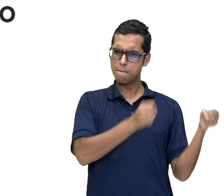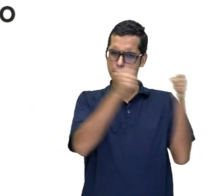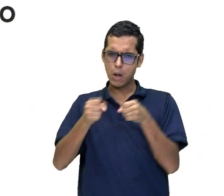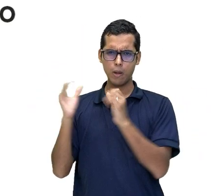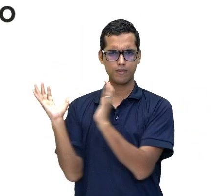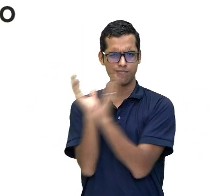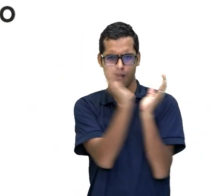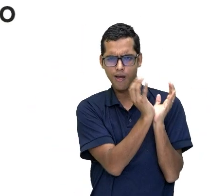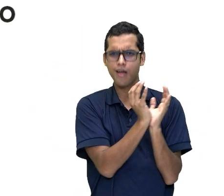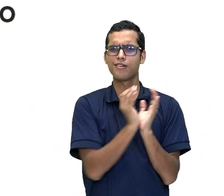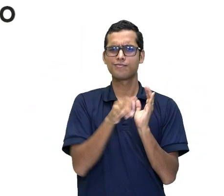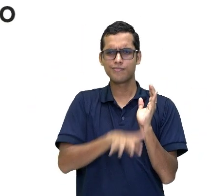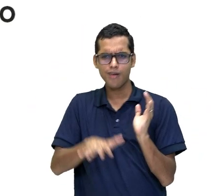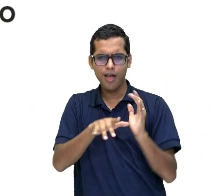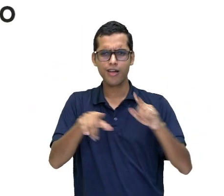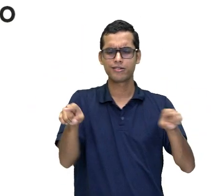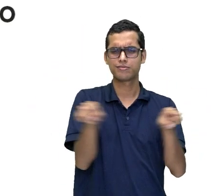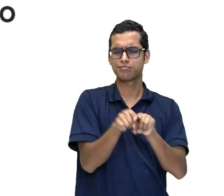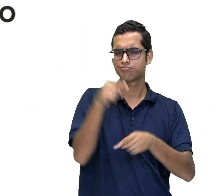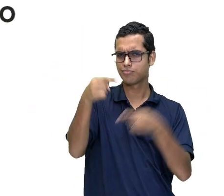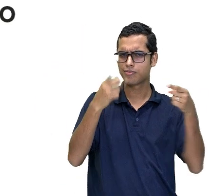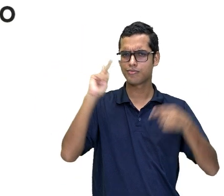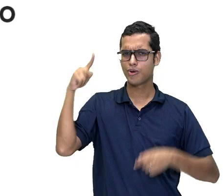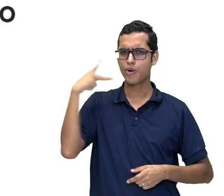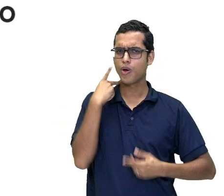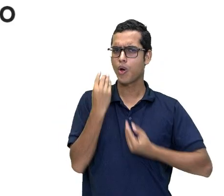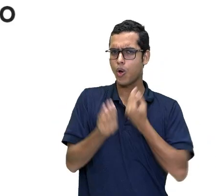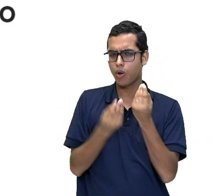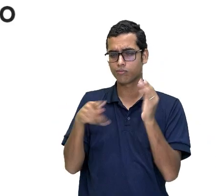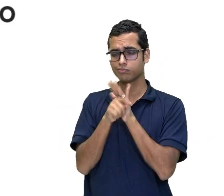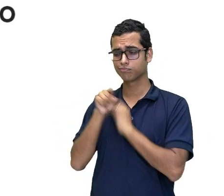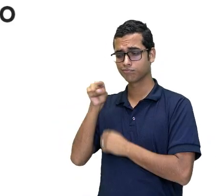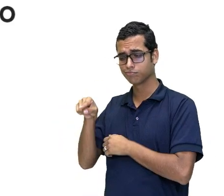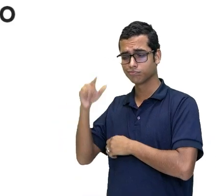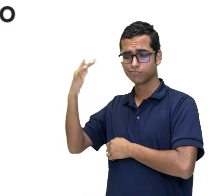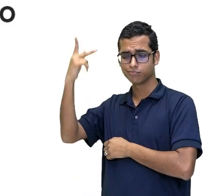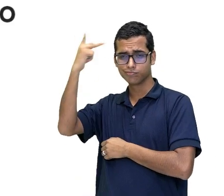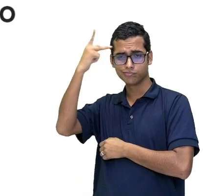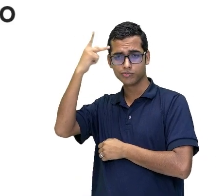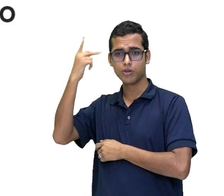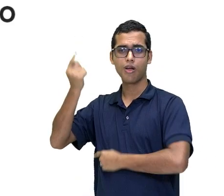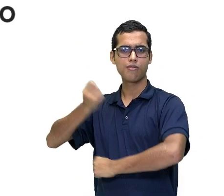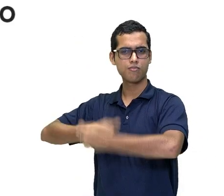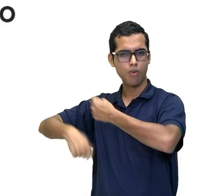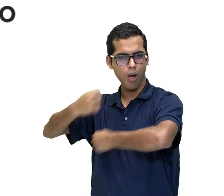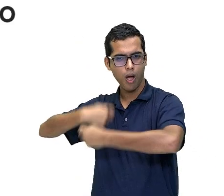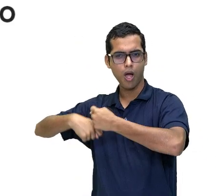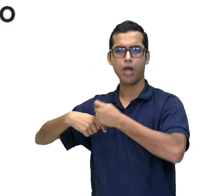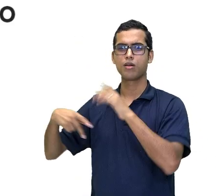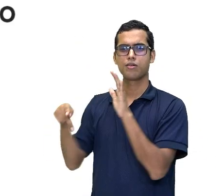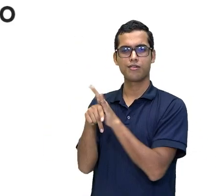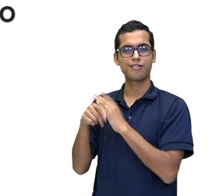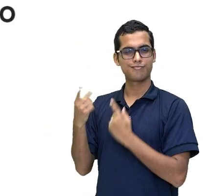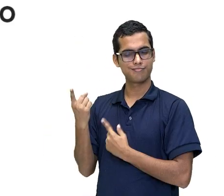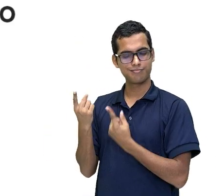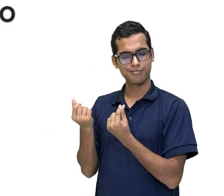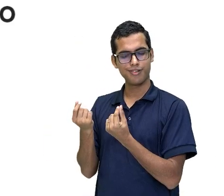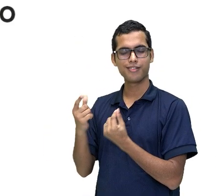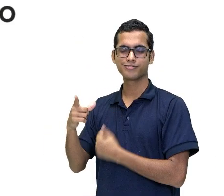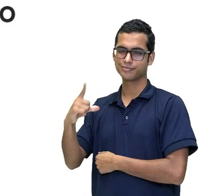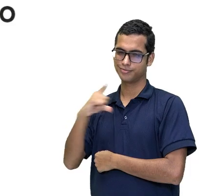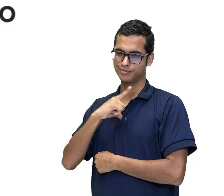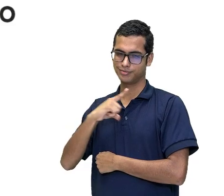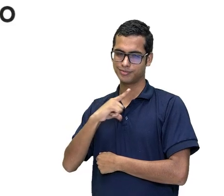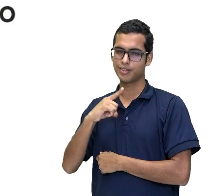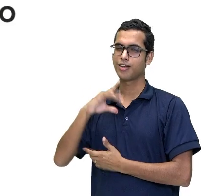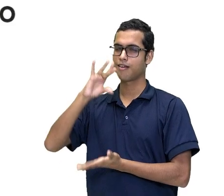politicamente? Porque, gente, São Paulo detinha o poder econômico, além de ser um grande colégio eleitoral aqui do Brasil, visto que nos